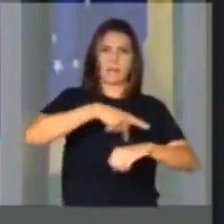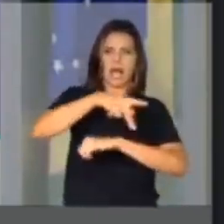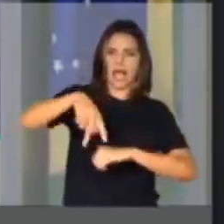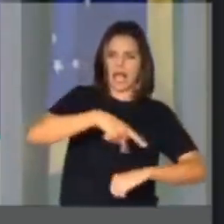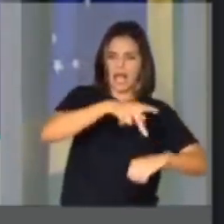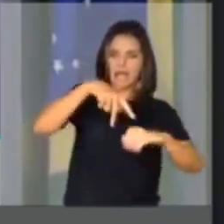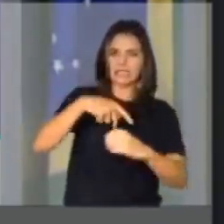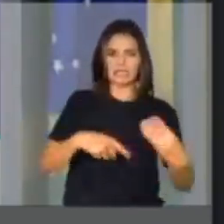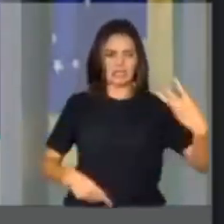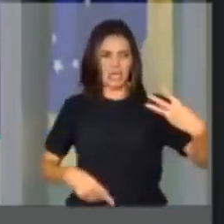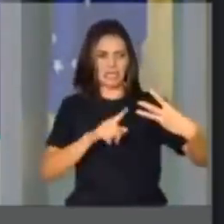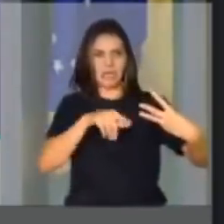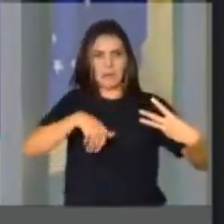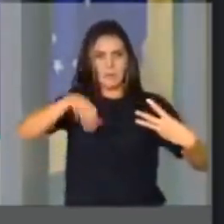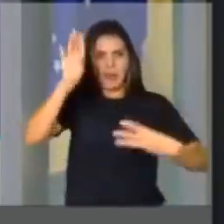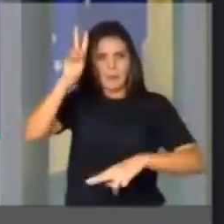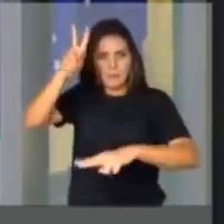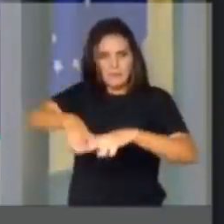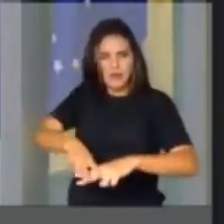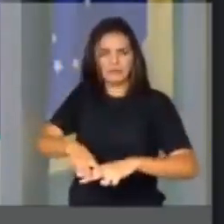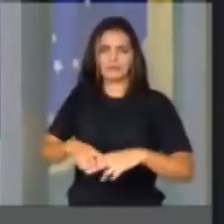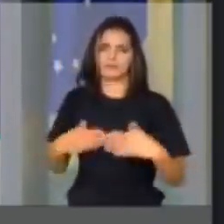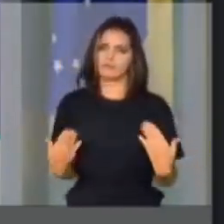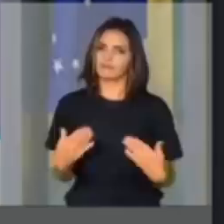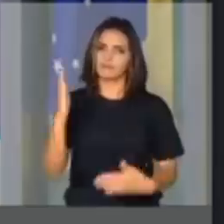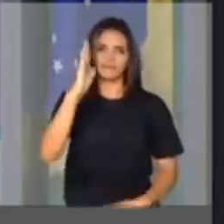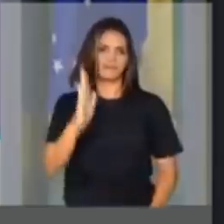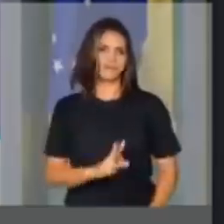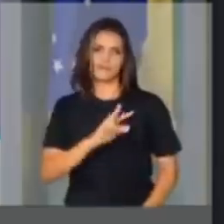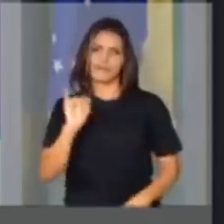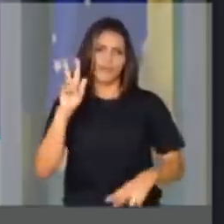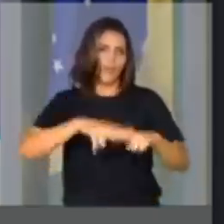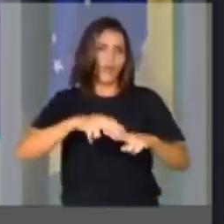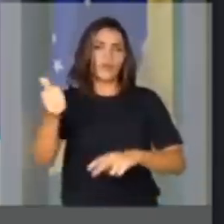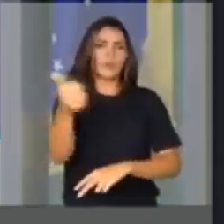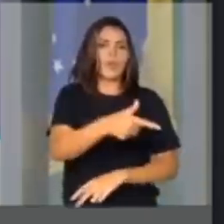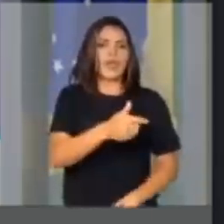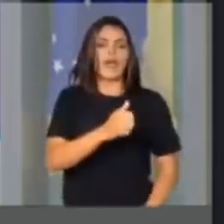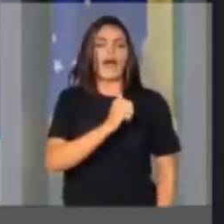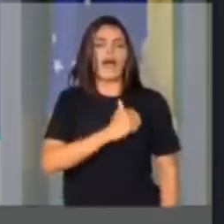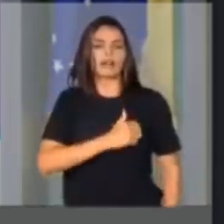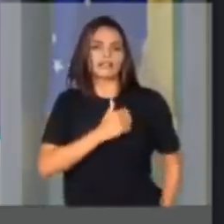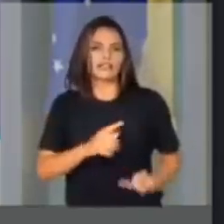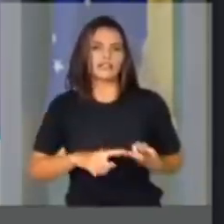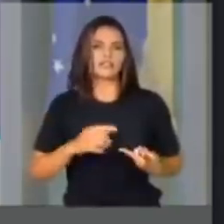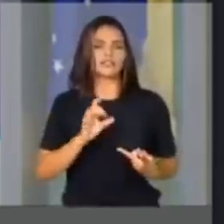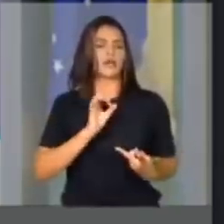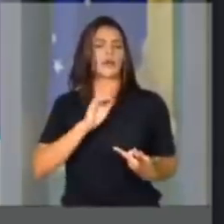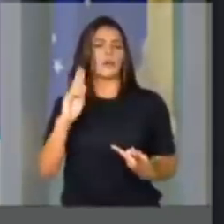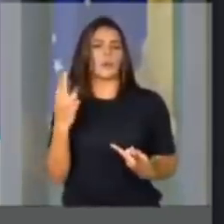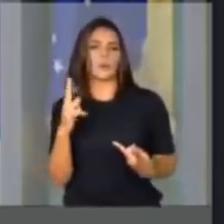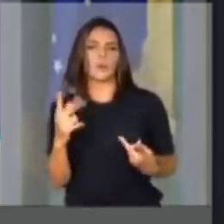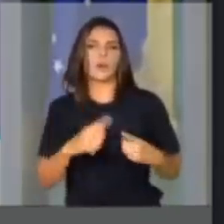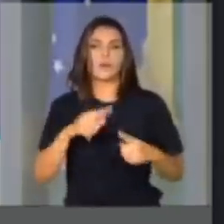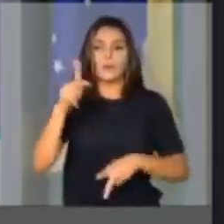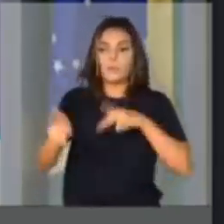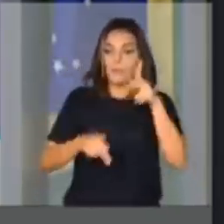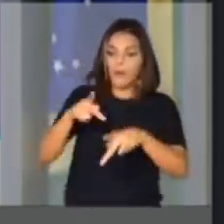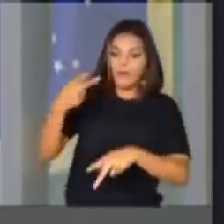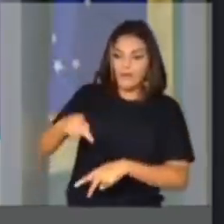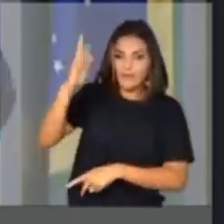porque é óbvio que o Brasil vai prender mais, sei lá, que a Argentina, que o Uruguai, que qualquer outro país, porque a população do Brasil é